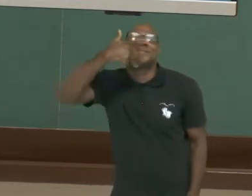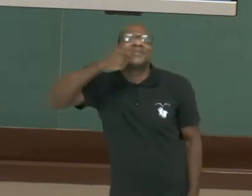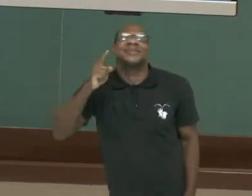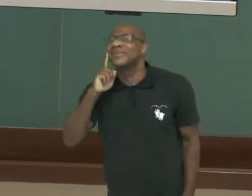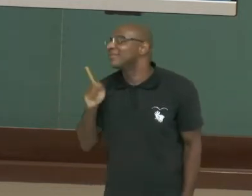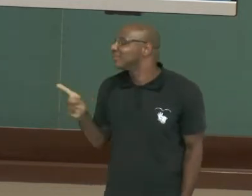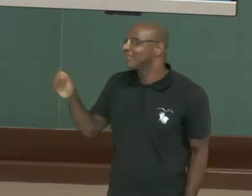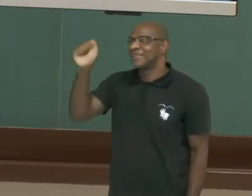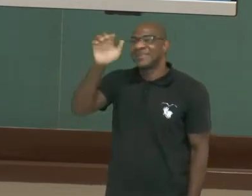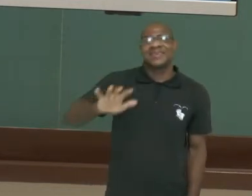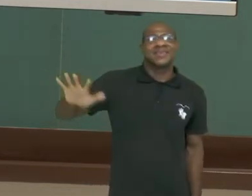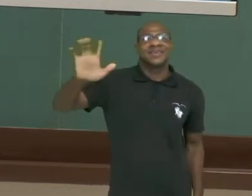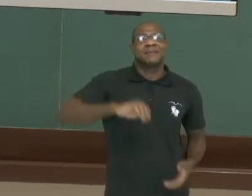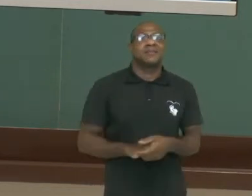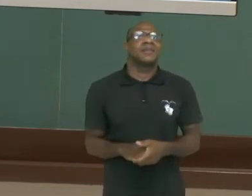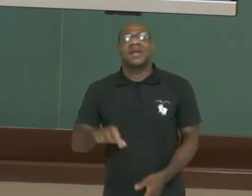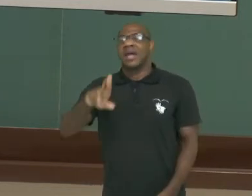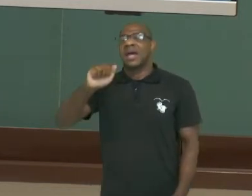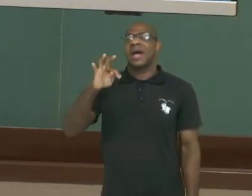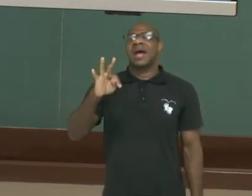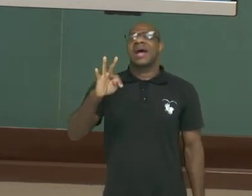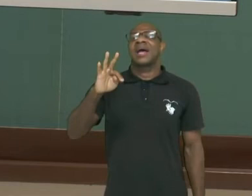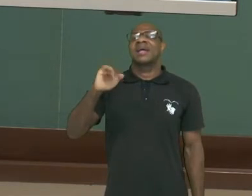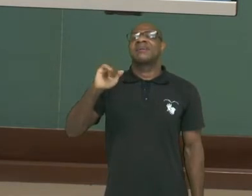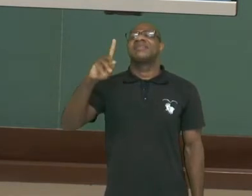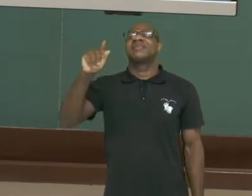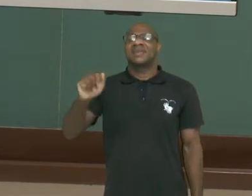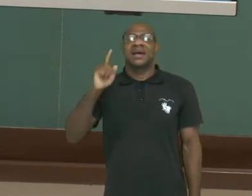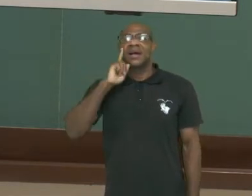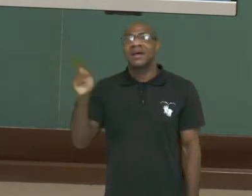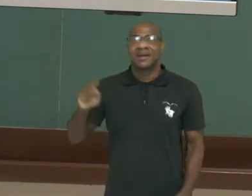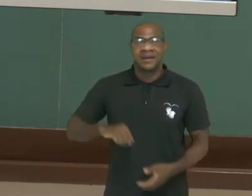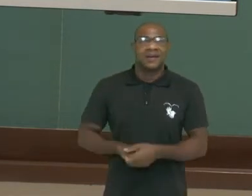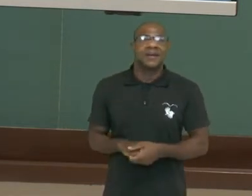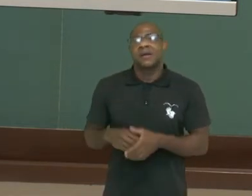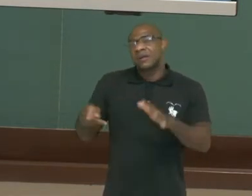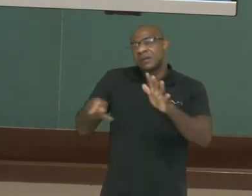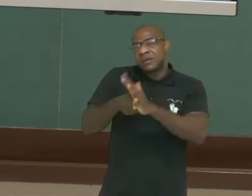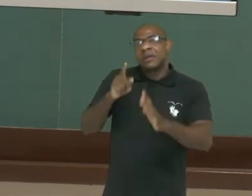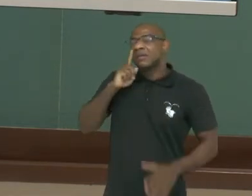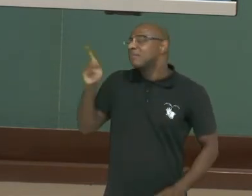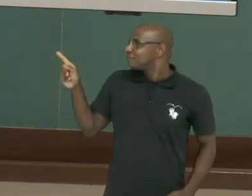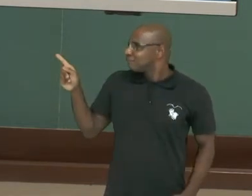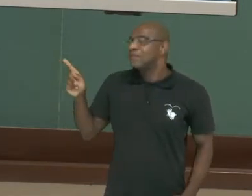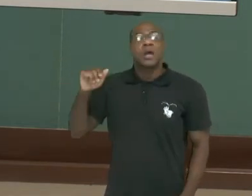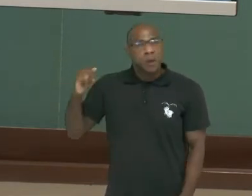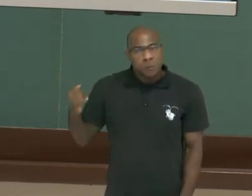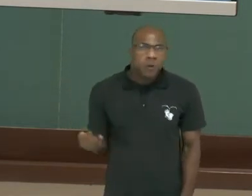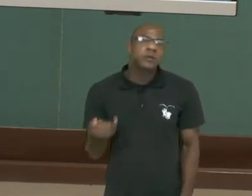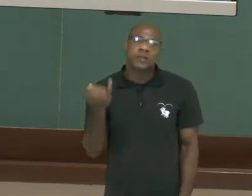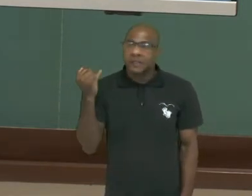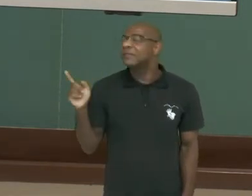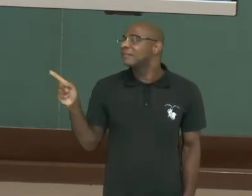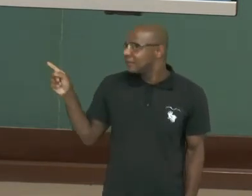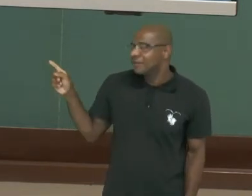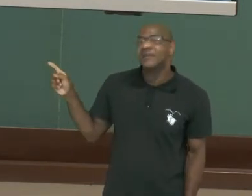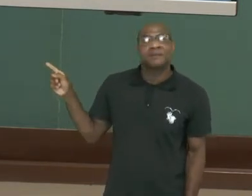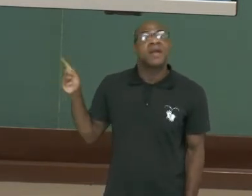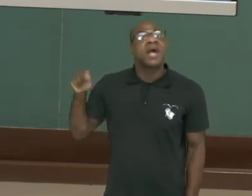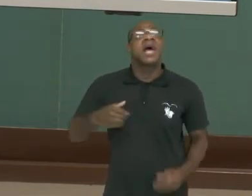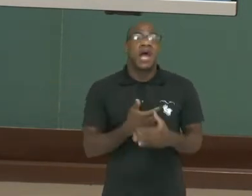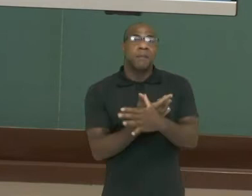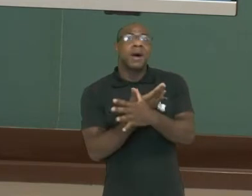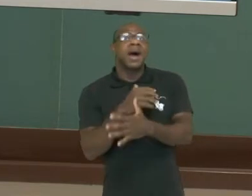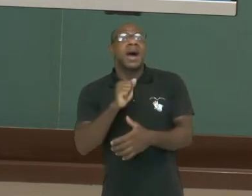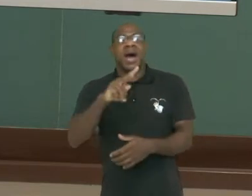nessa animação uma ratita, isso mesmo. O aspecto morfológico dela é muito importante. Isso, é uma ave com